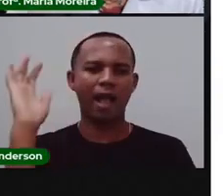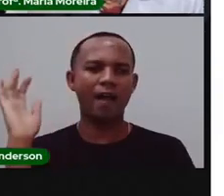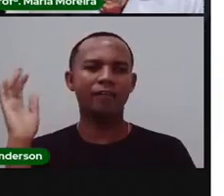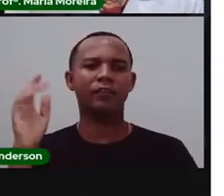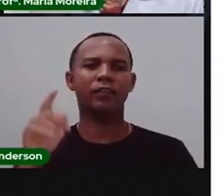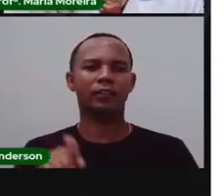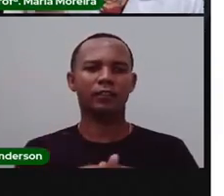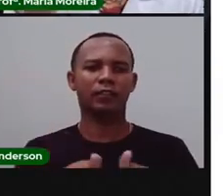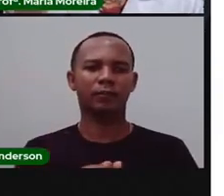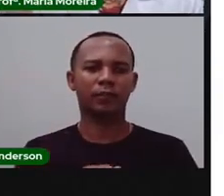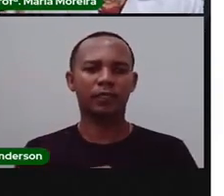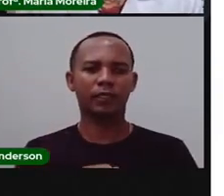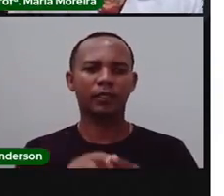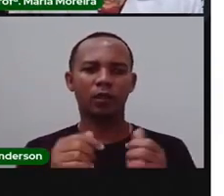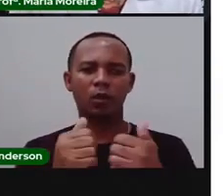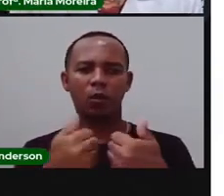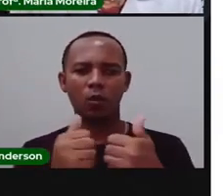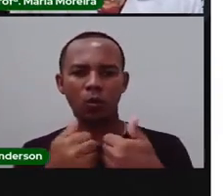Ônibus,